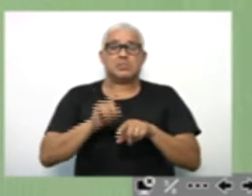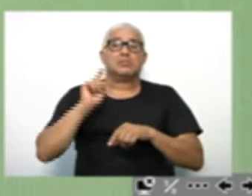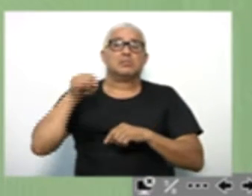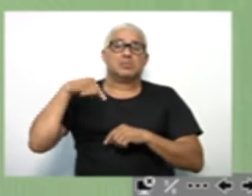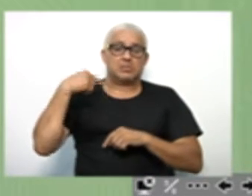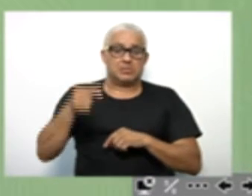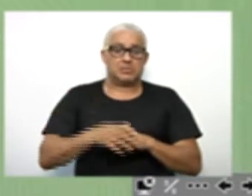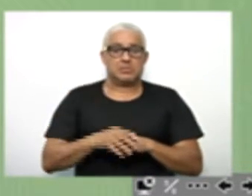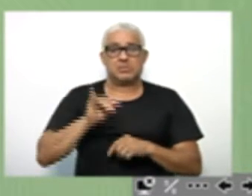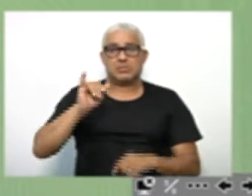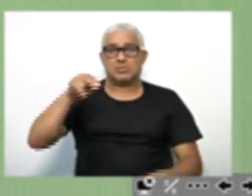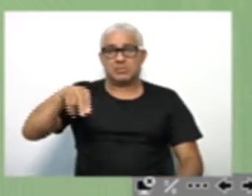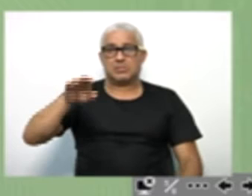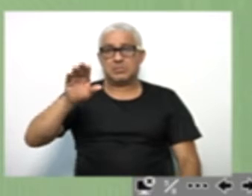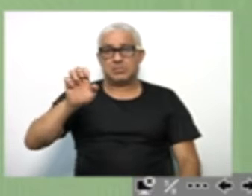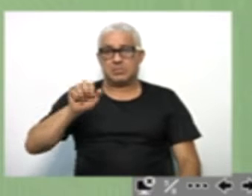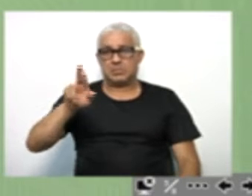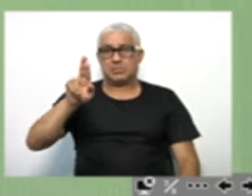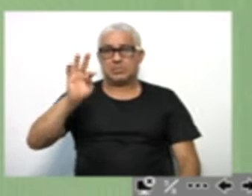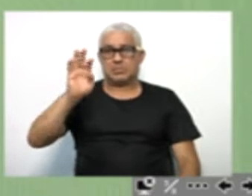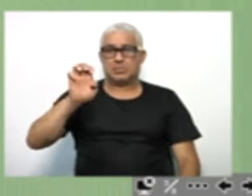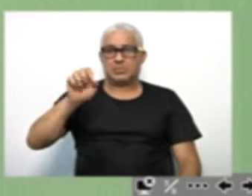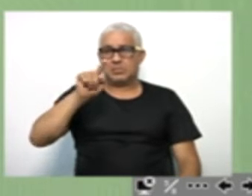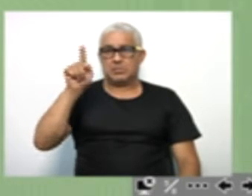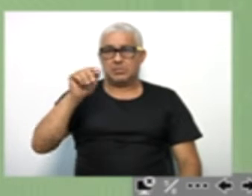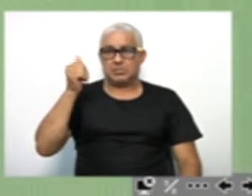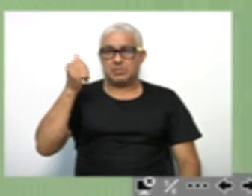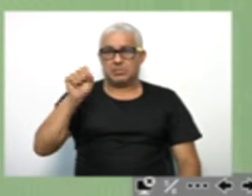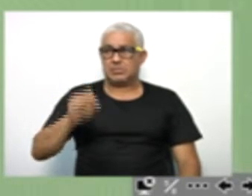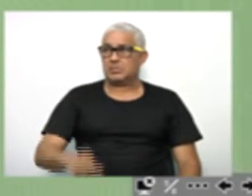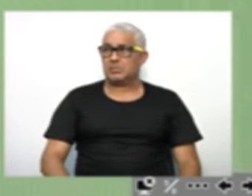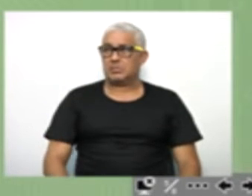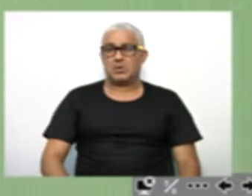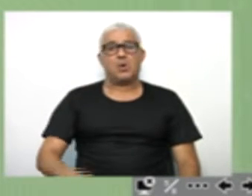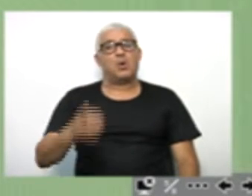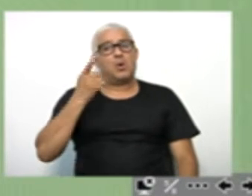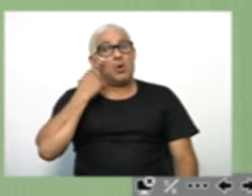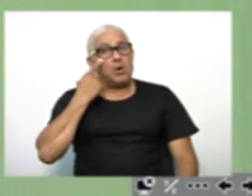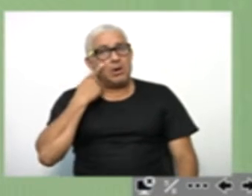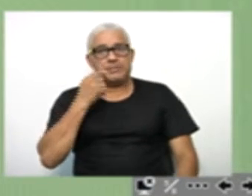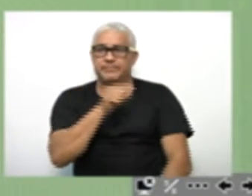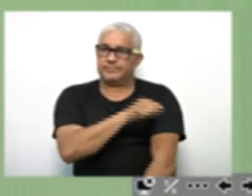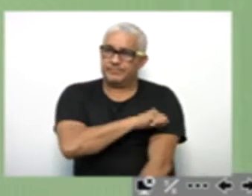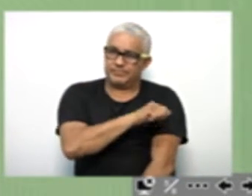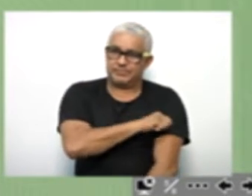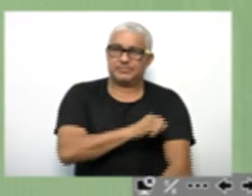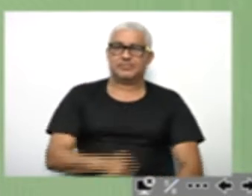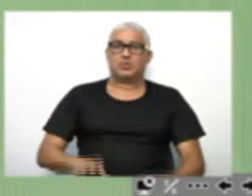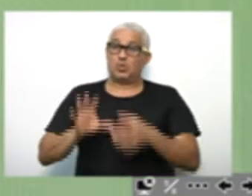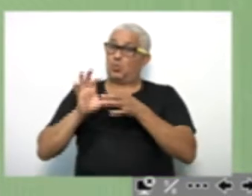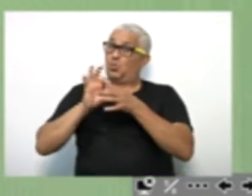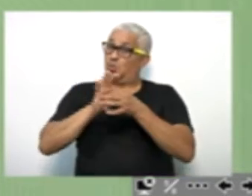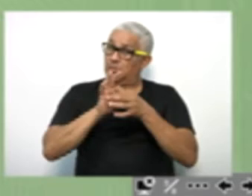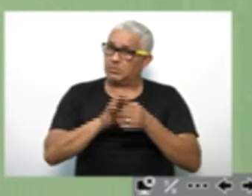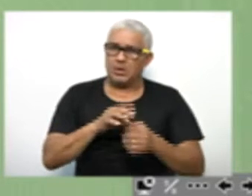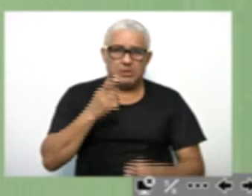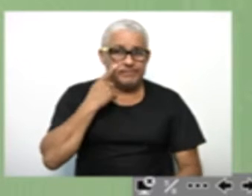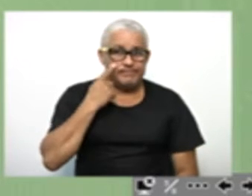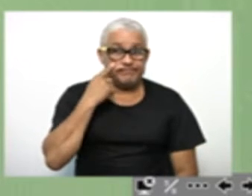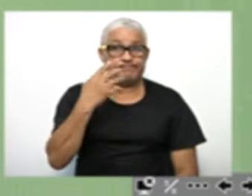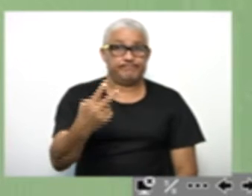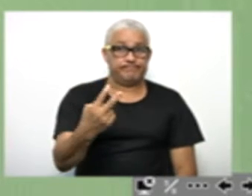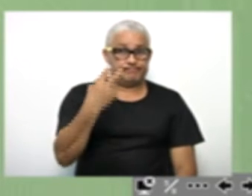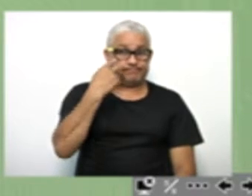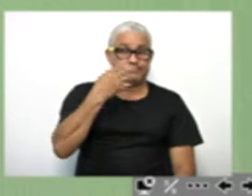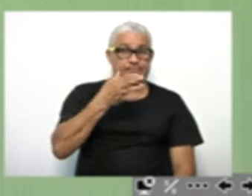as incertezas. Perceba você, caro aluno, que em determinado contexto você